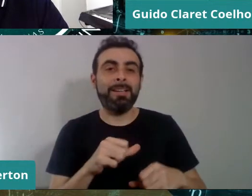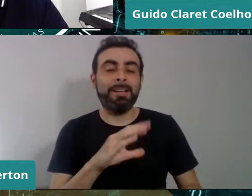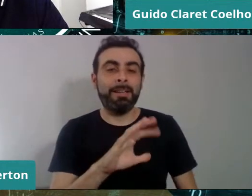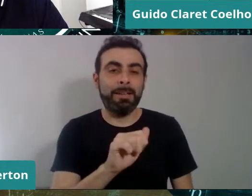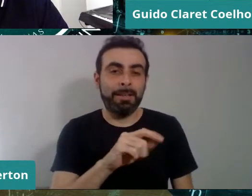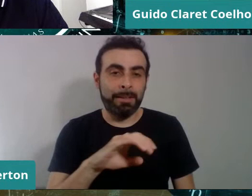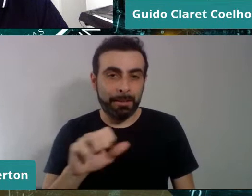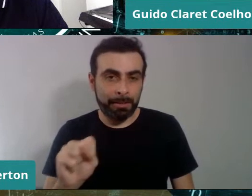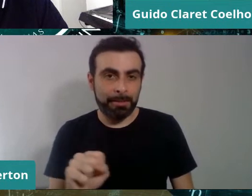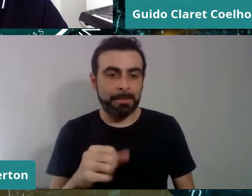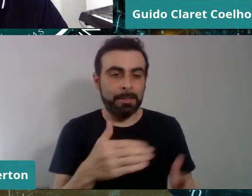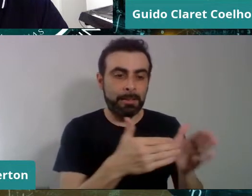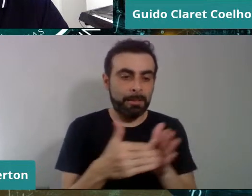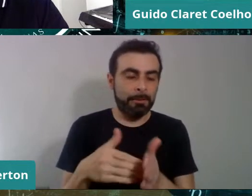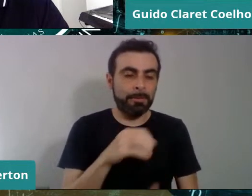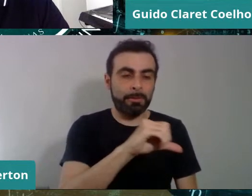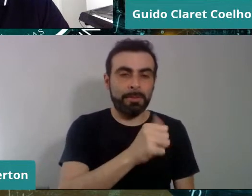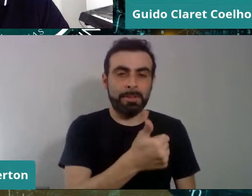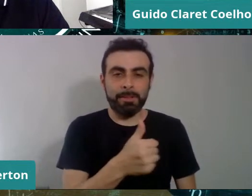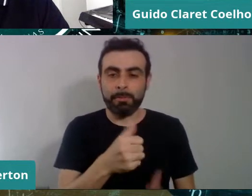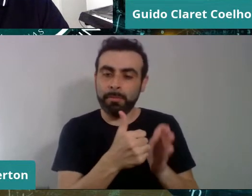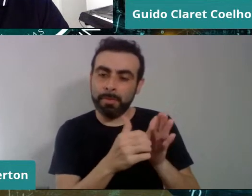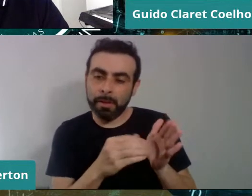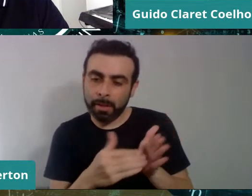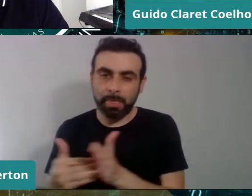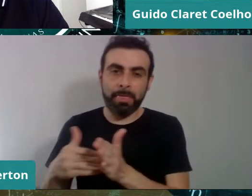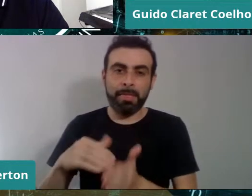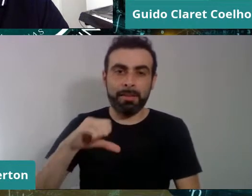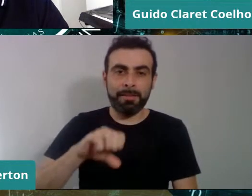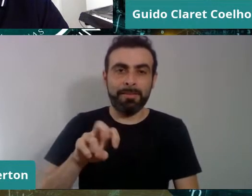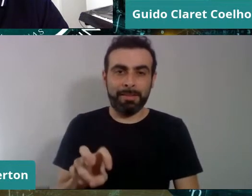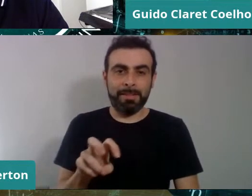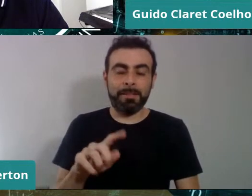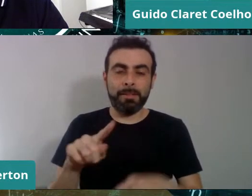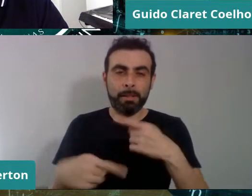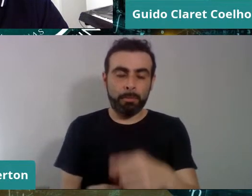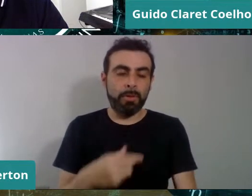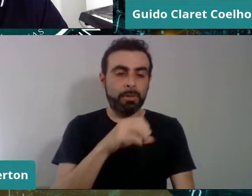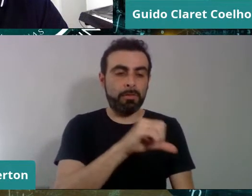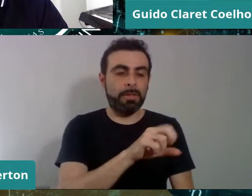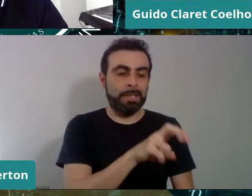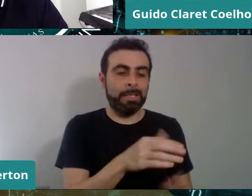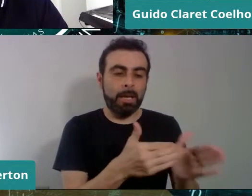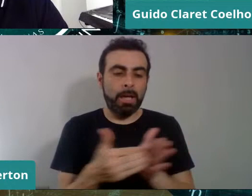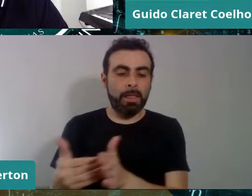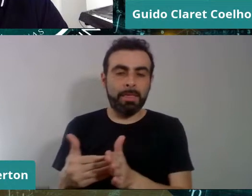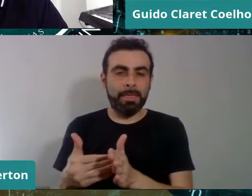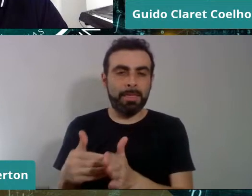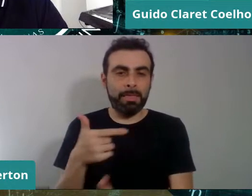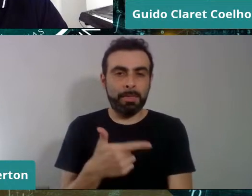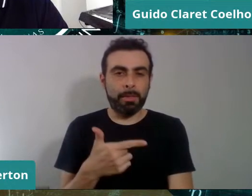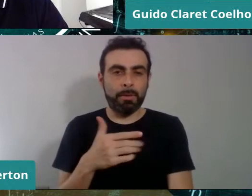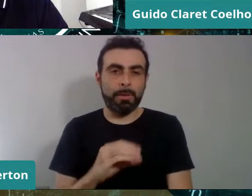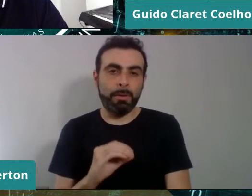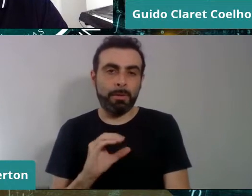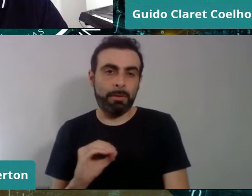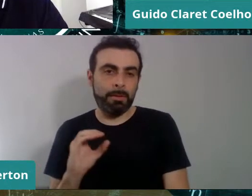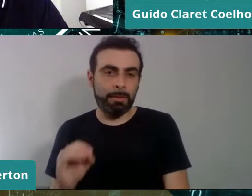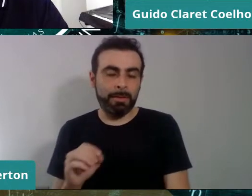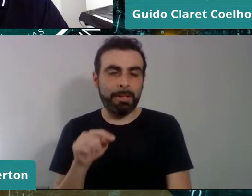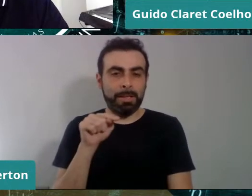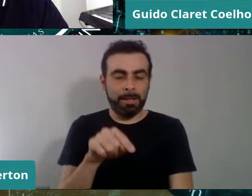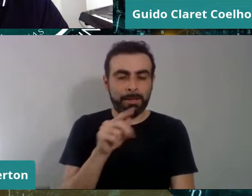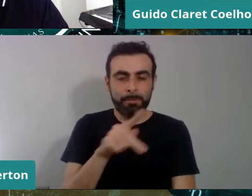de 91 a 95. Em 95 até 2000, ficou o professor Renatinho, professor Renato Aires